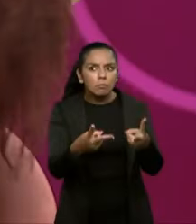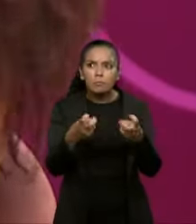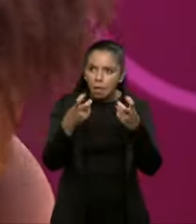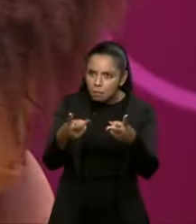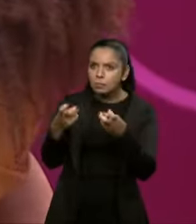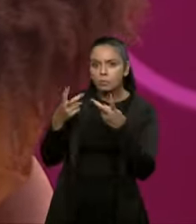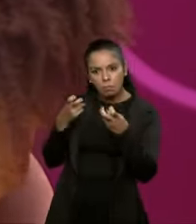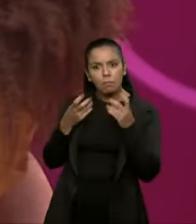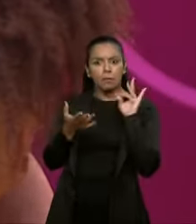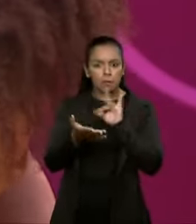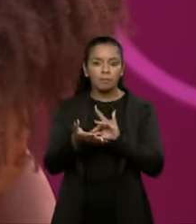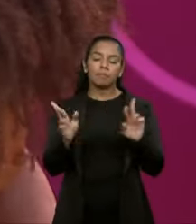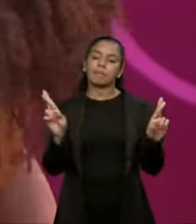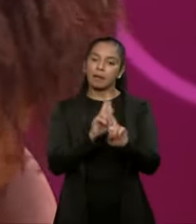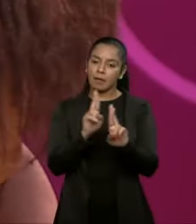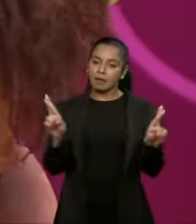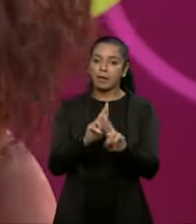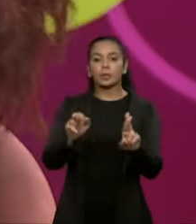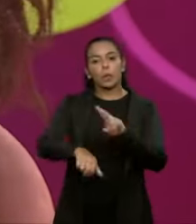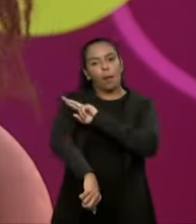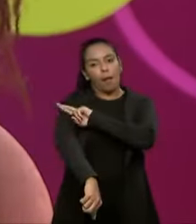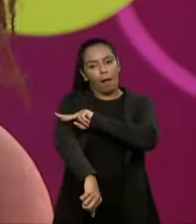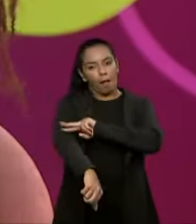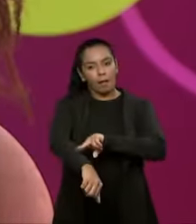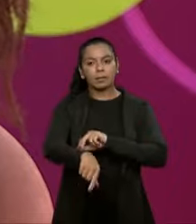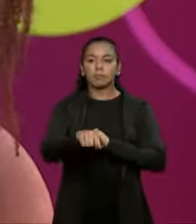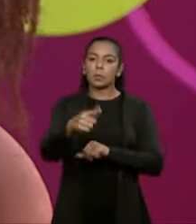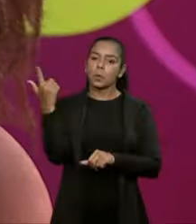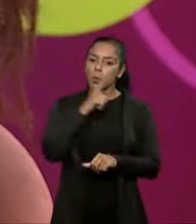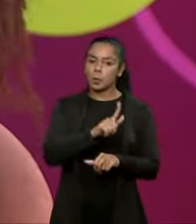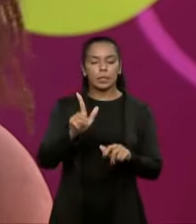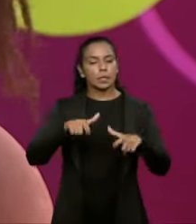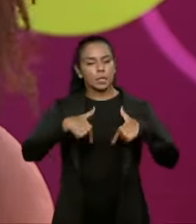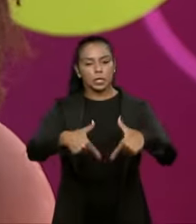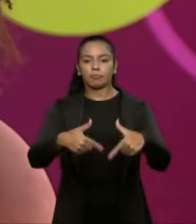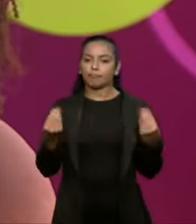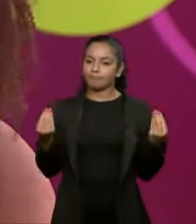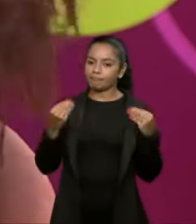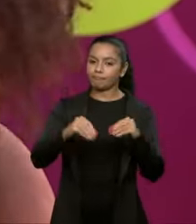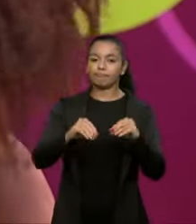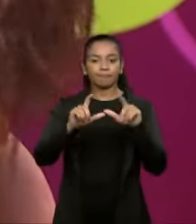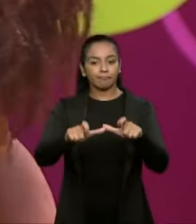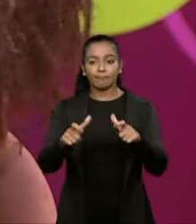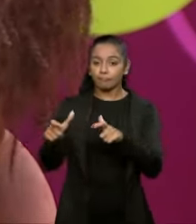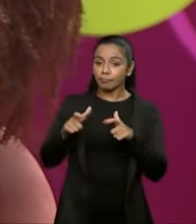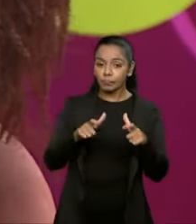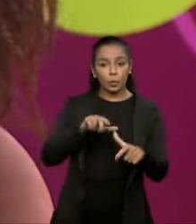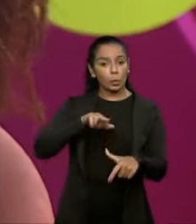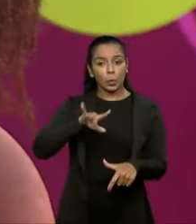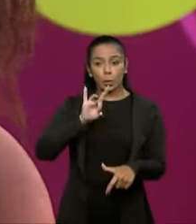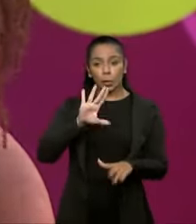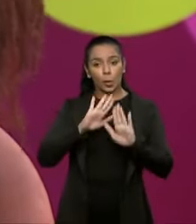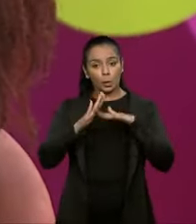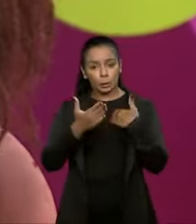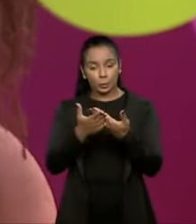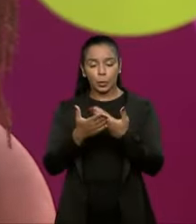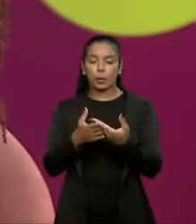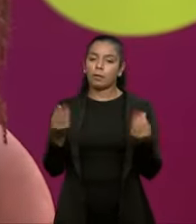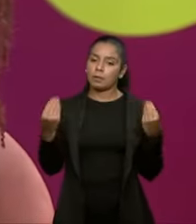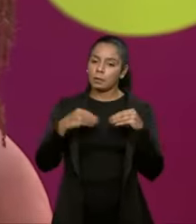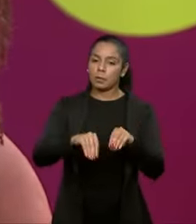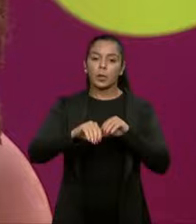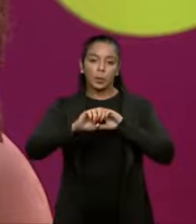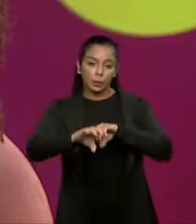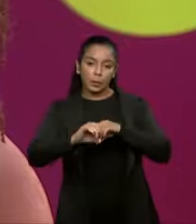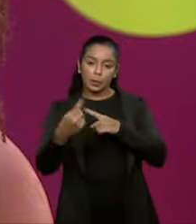percepção para as relações raciais, para que você possa agir e implementar no espaço onde for, não só na escola, implementar a educação antirracista.